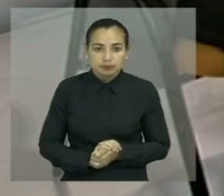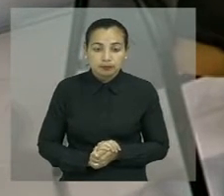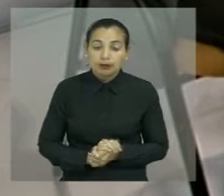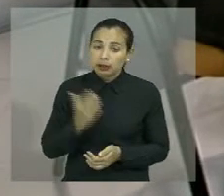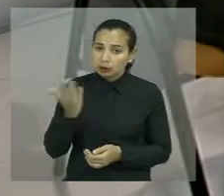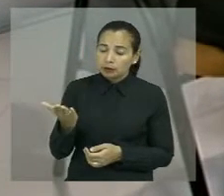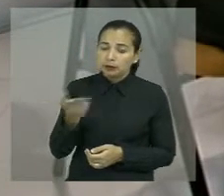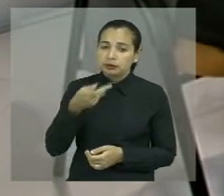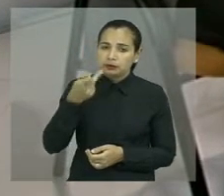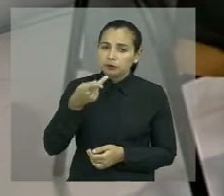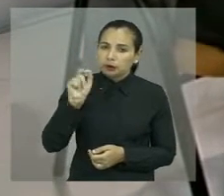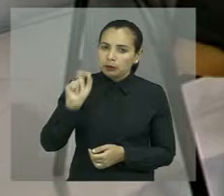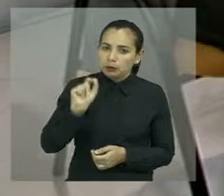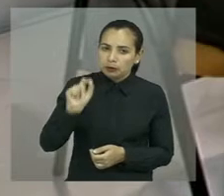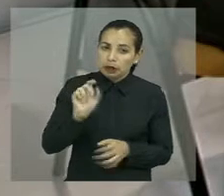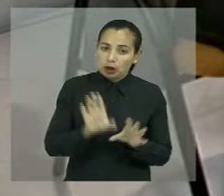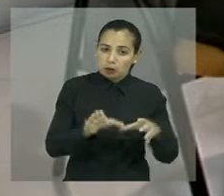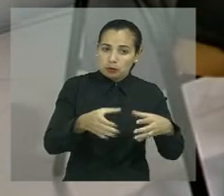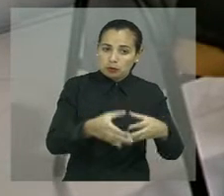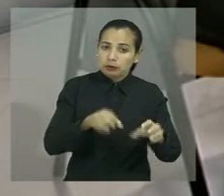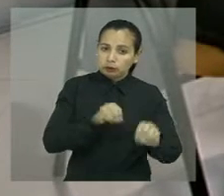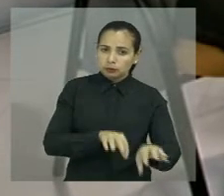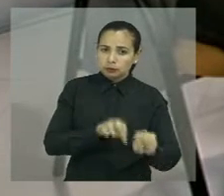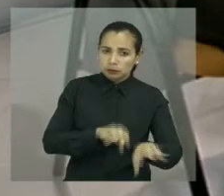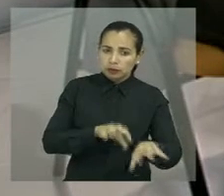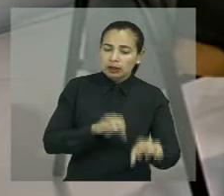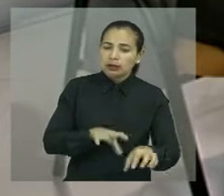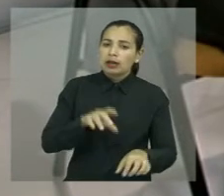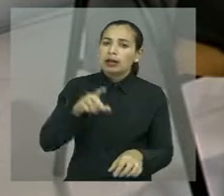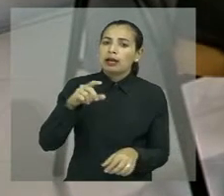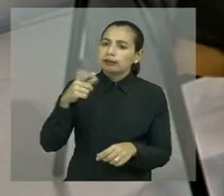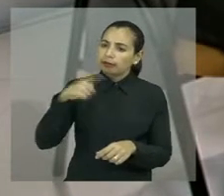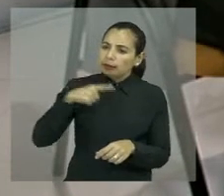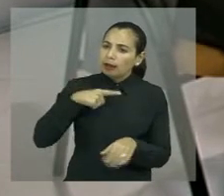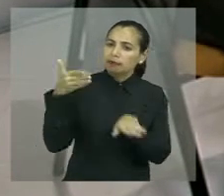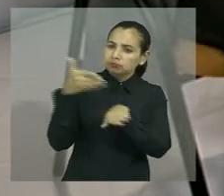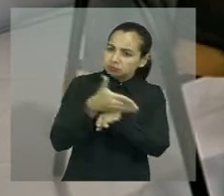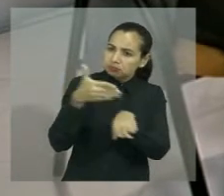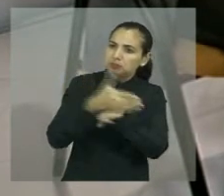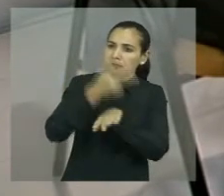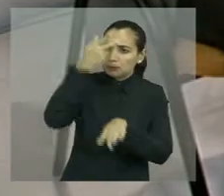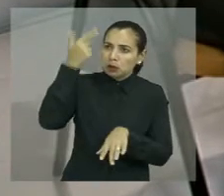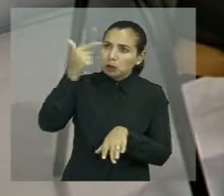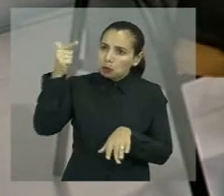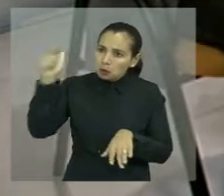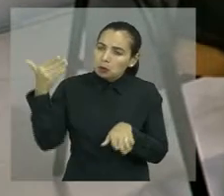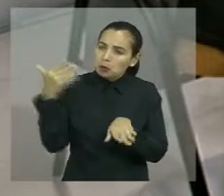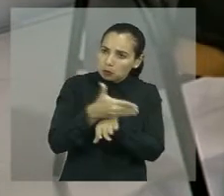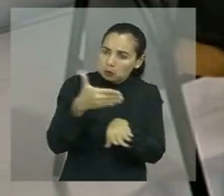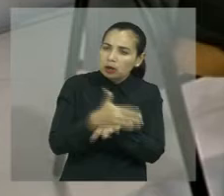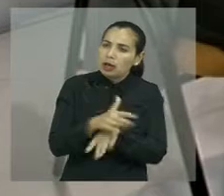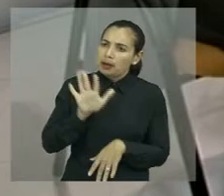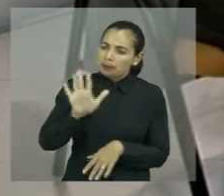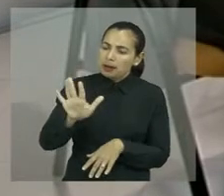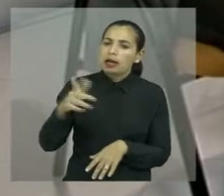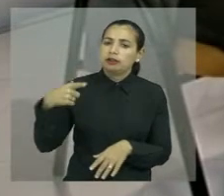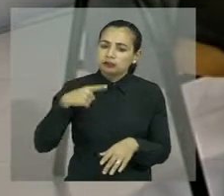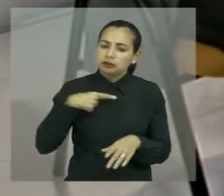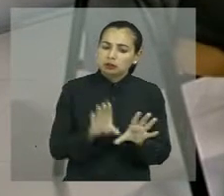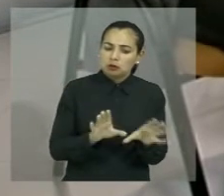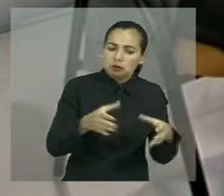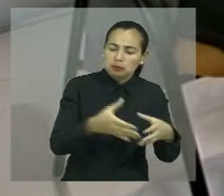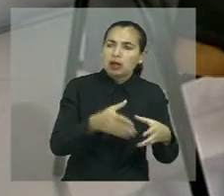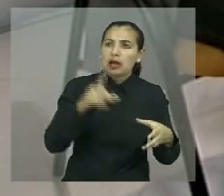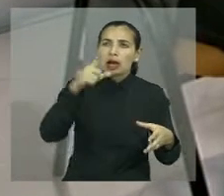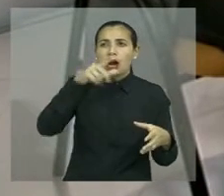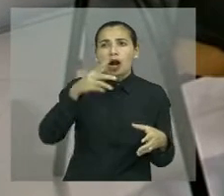mencionou, que a Comissão de Educação foi procurada, também acontece em outras comissões. Às vezes as pessoas não sabem